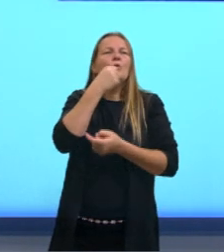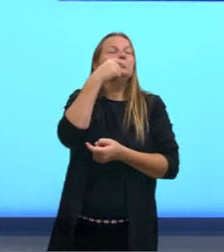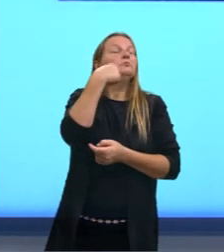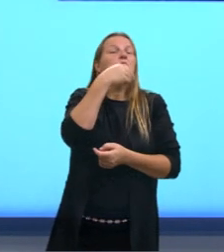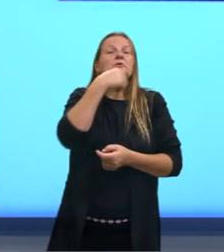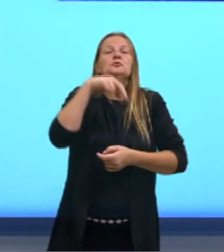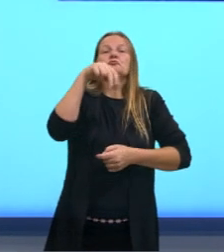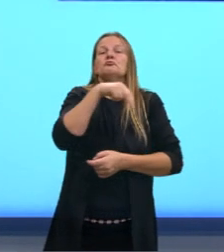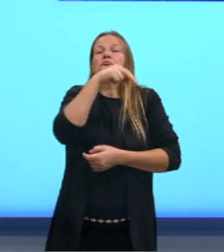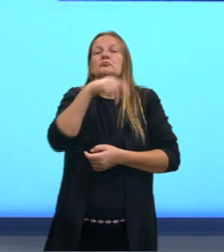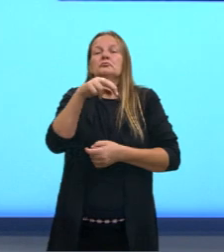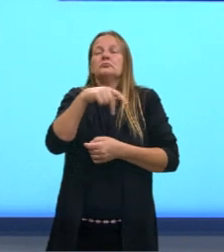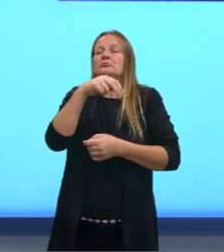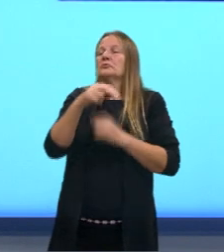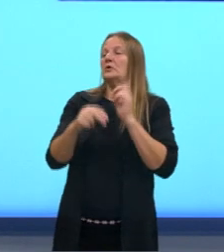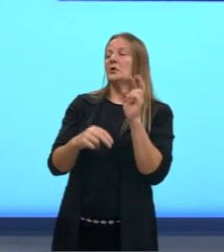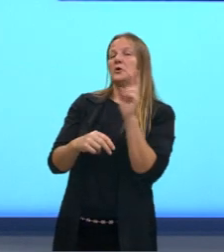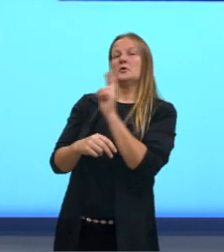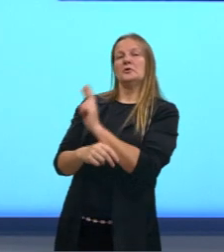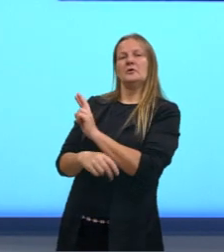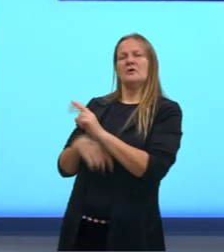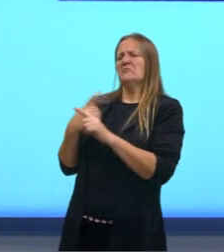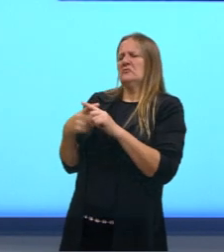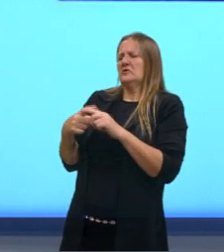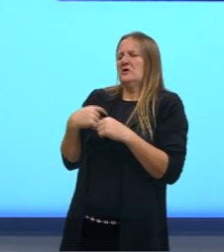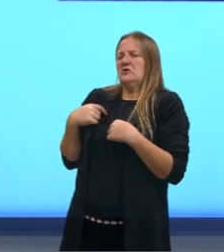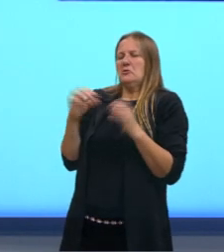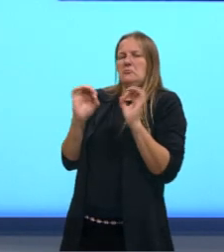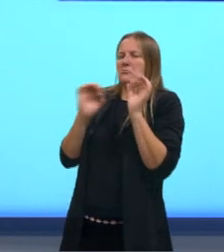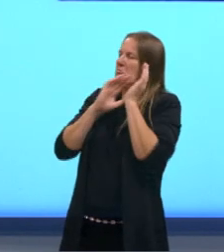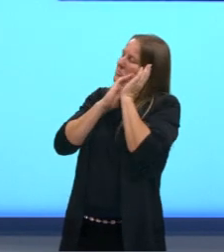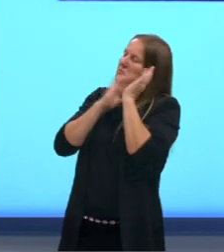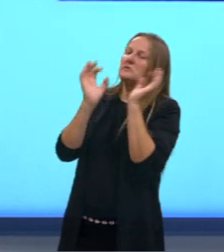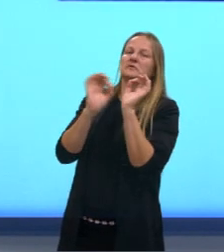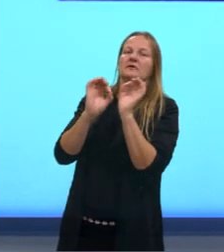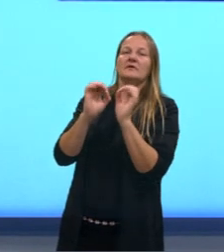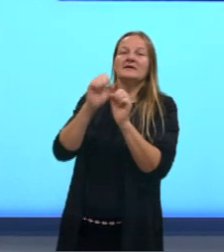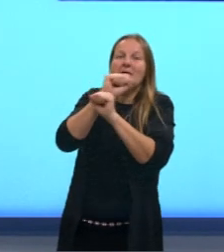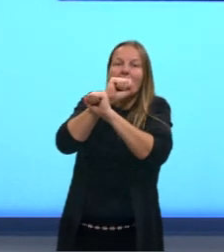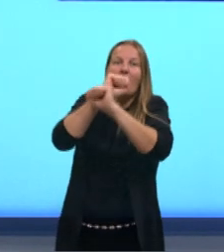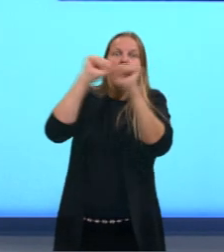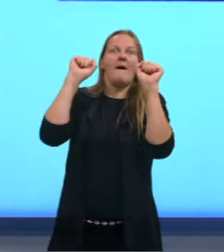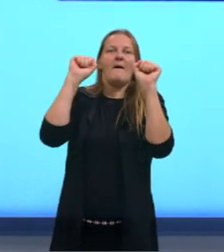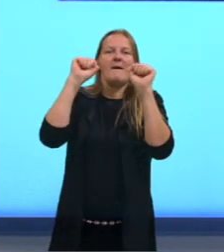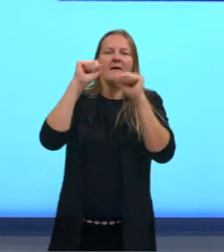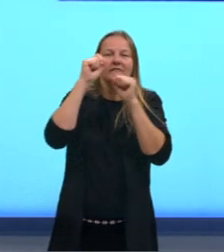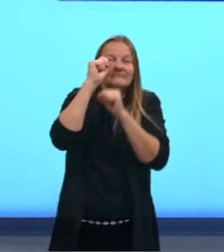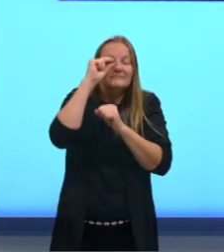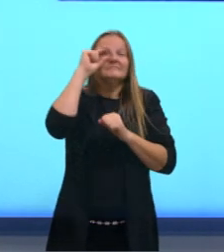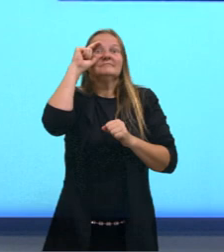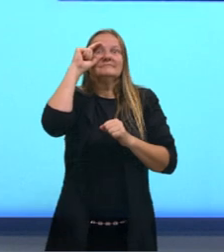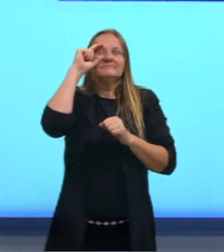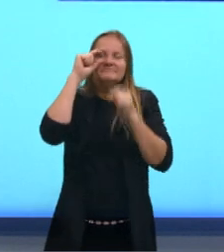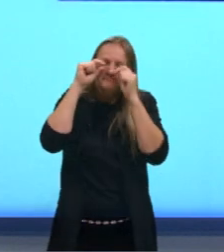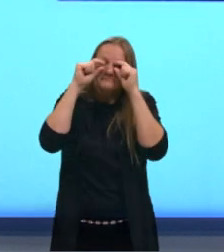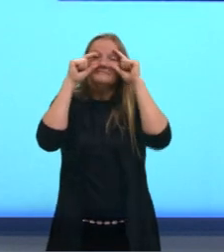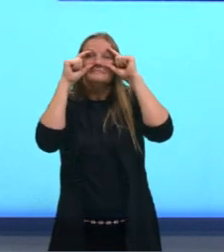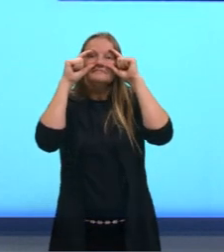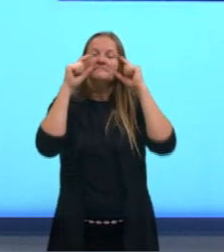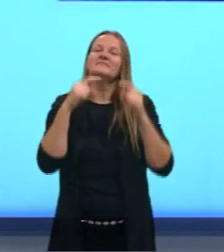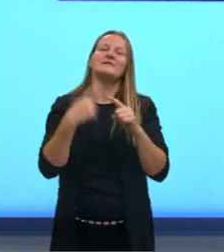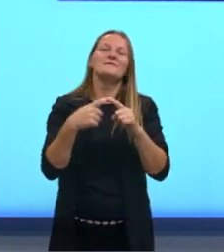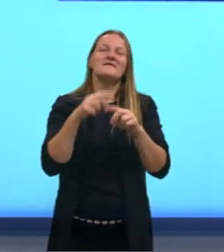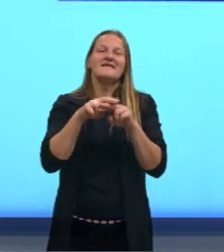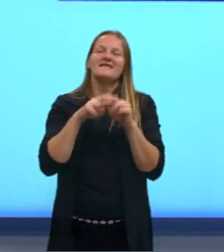enxergando que tá acontecendo responde para que eu não estou dormindo na então aqui